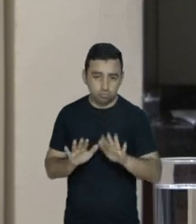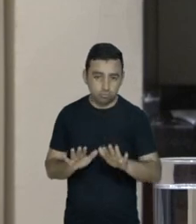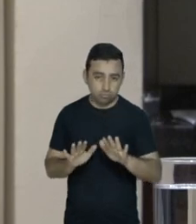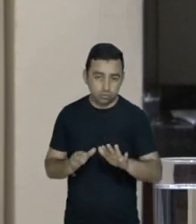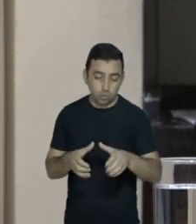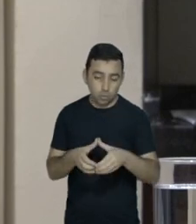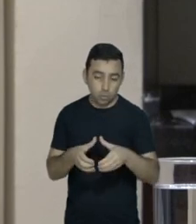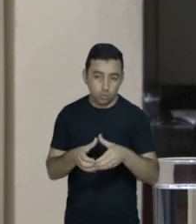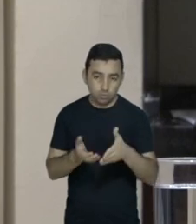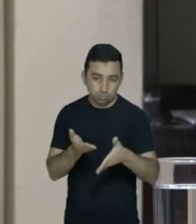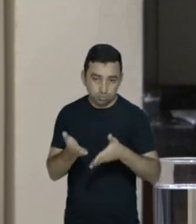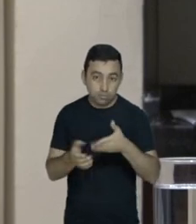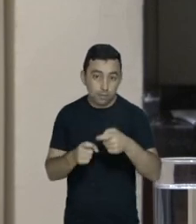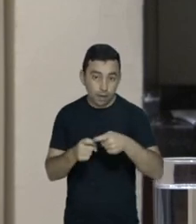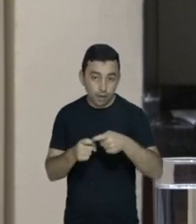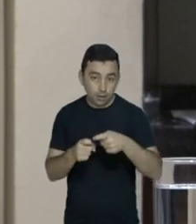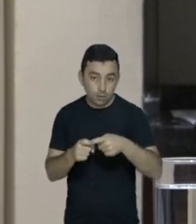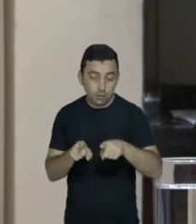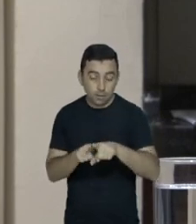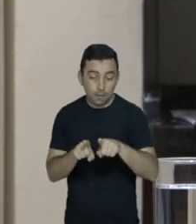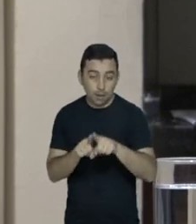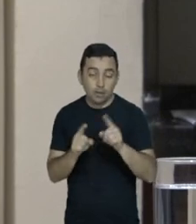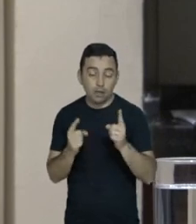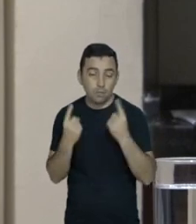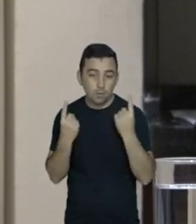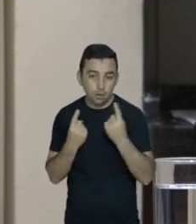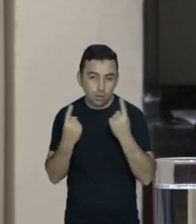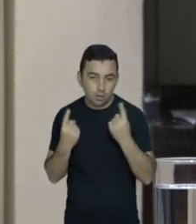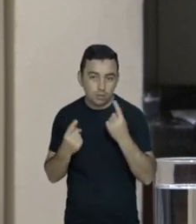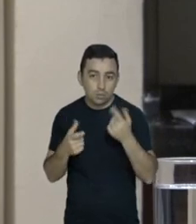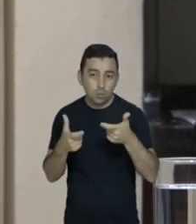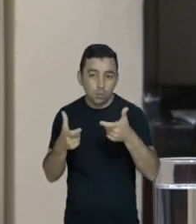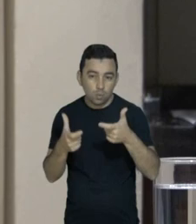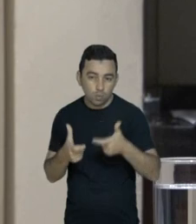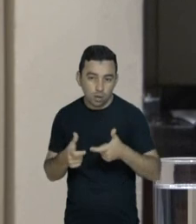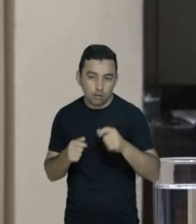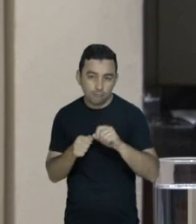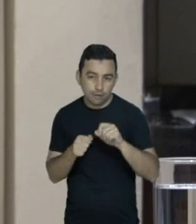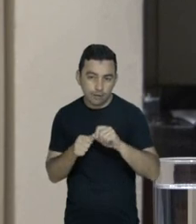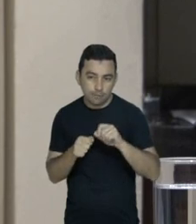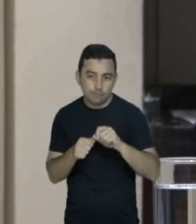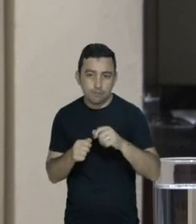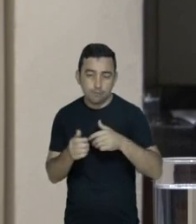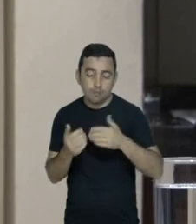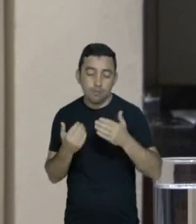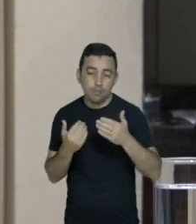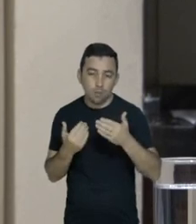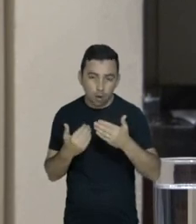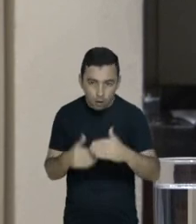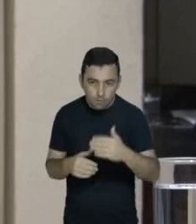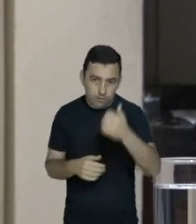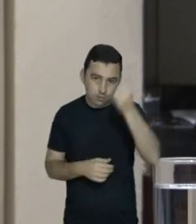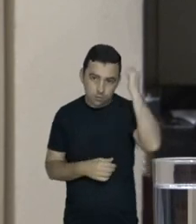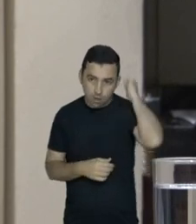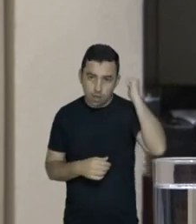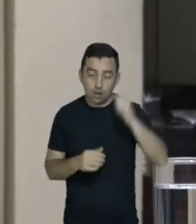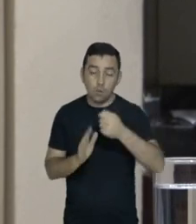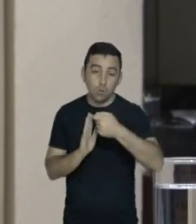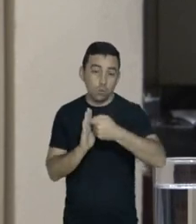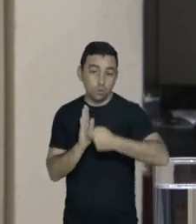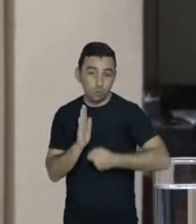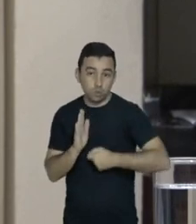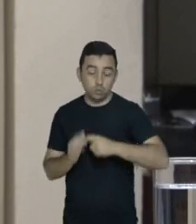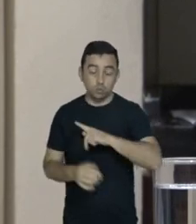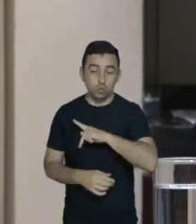assistência médica e ambulância nos locais de realização de provas de vestibulares, concursos públicos ou